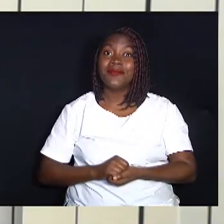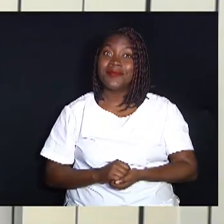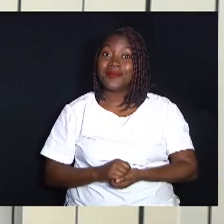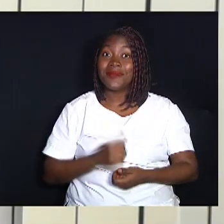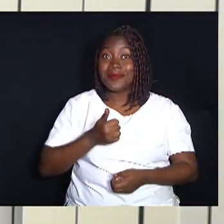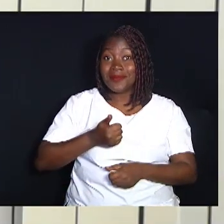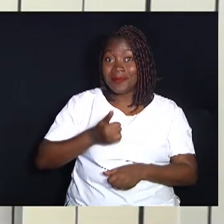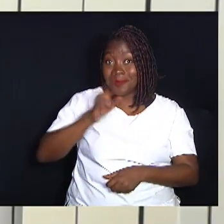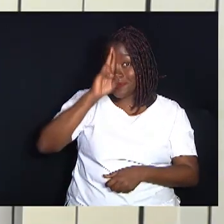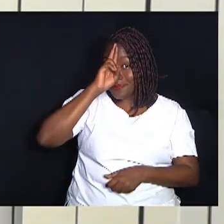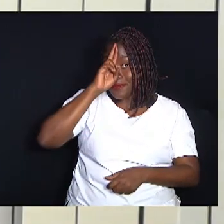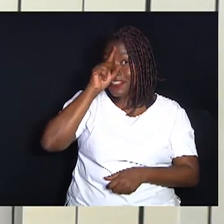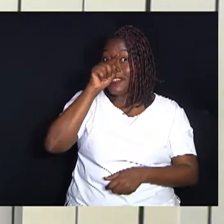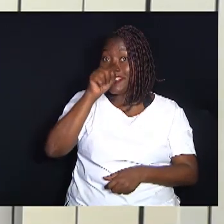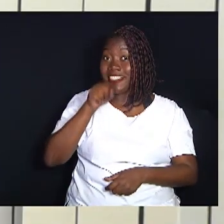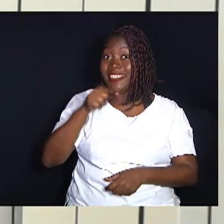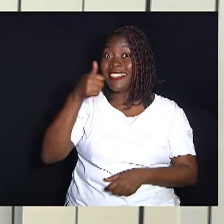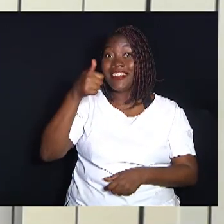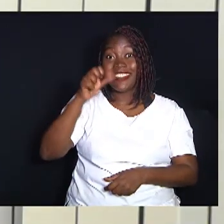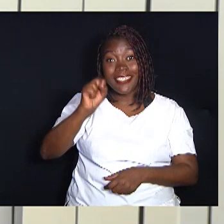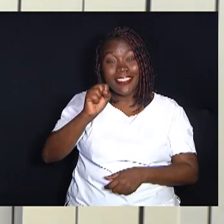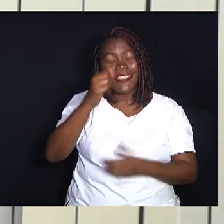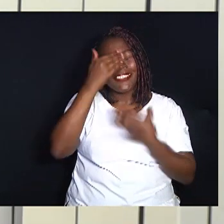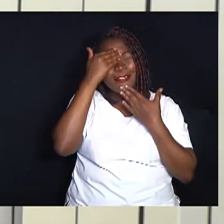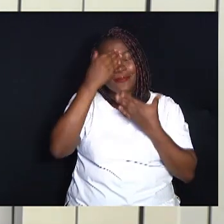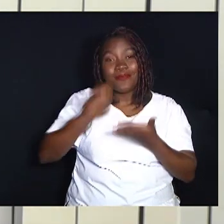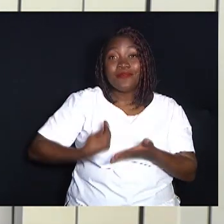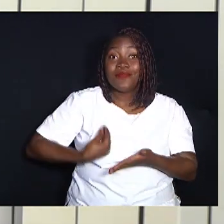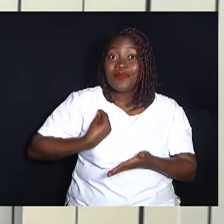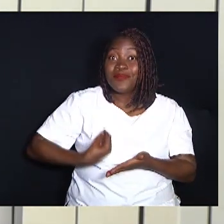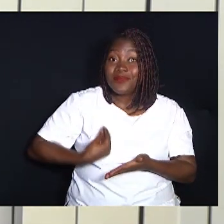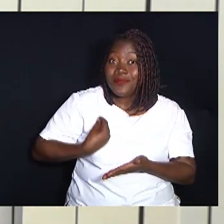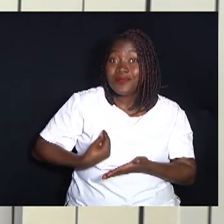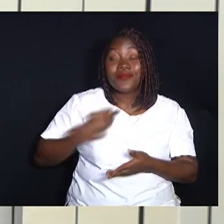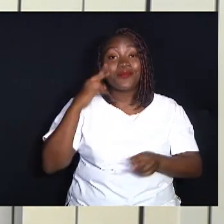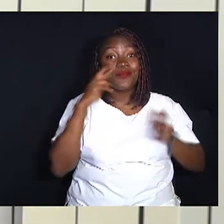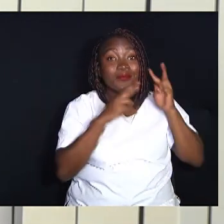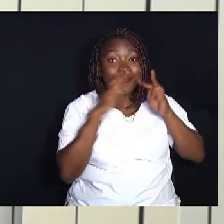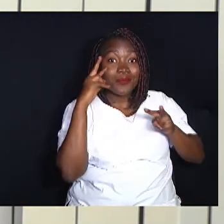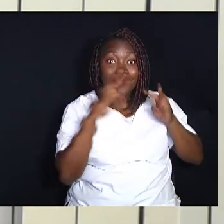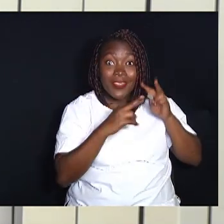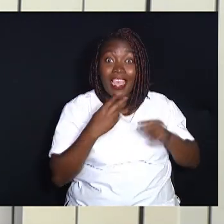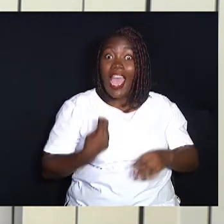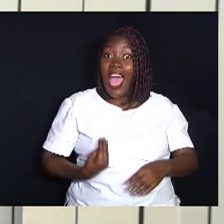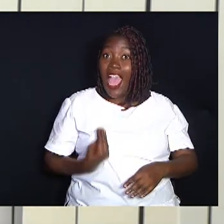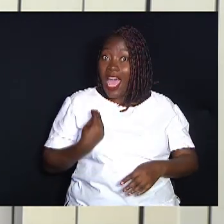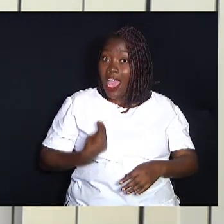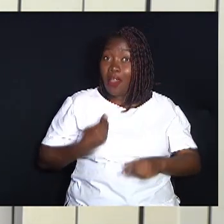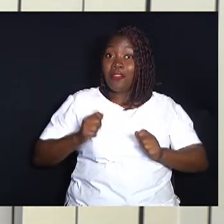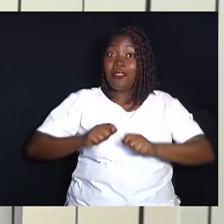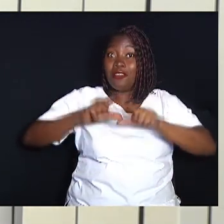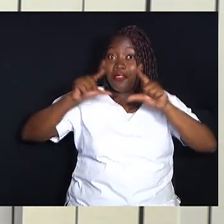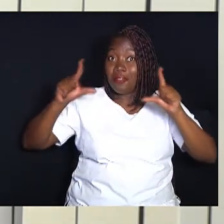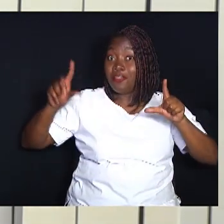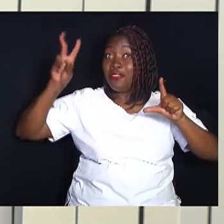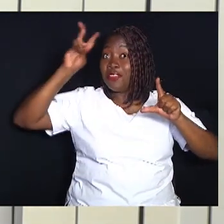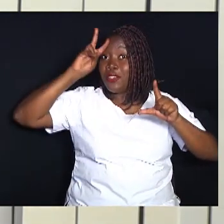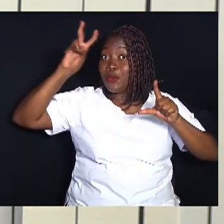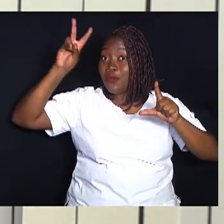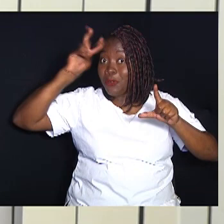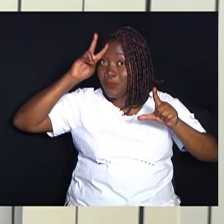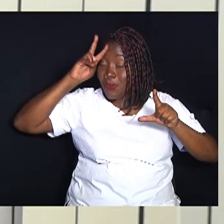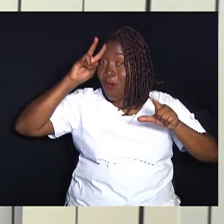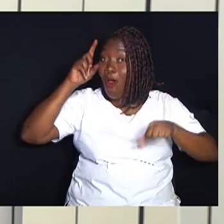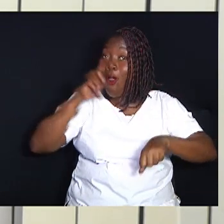Meio-dia, mais 18 minutos. Muito obrigado pela sua companhia, pela sua audiência. Estamos ao vivo nesta segunda-feira, hora